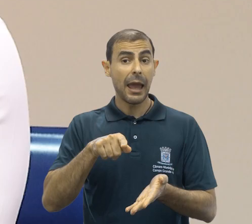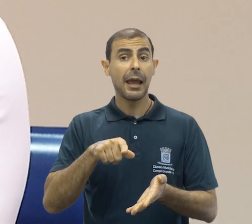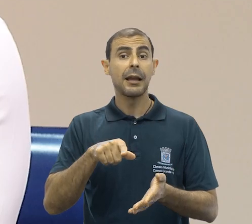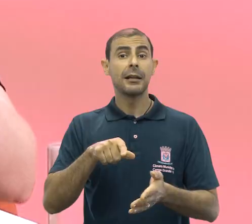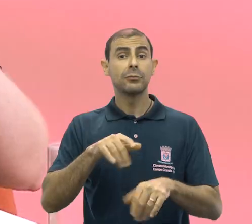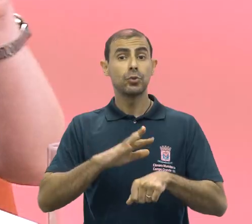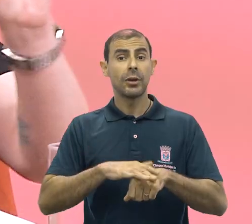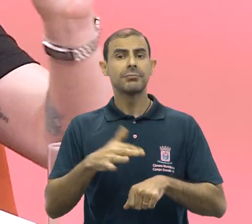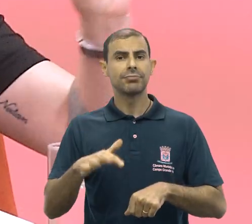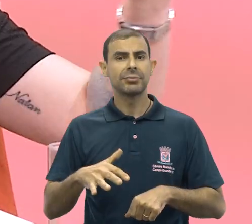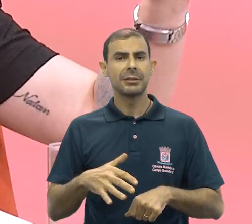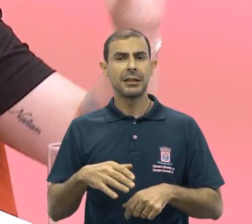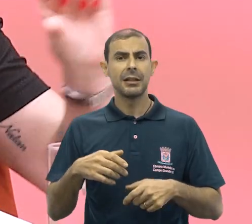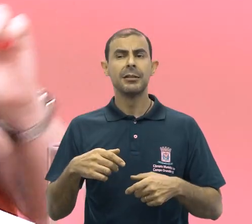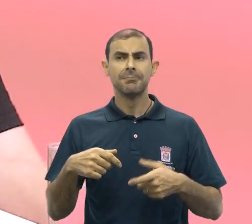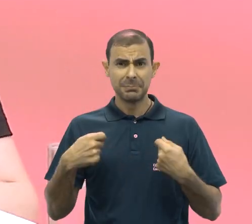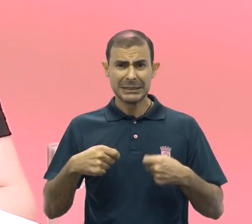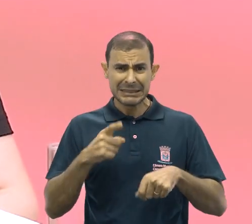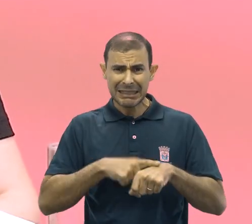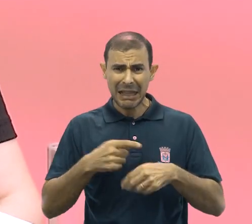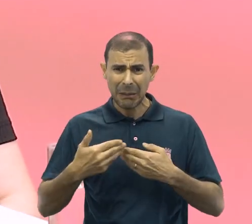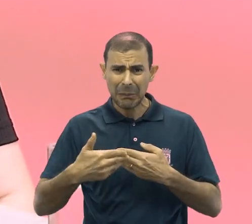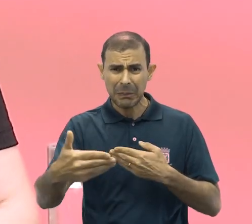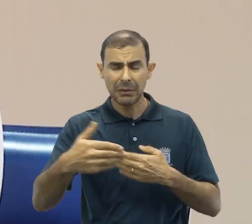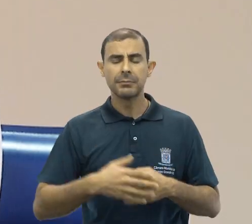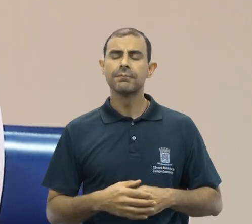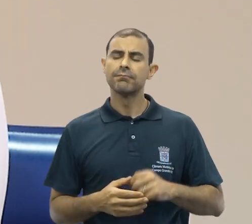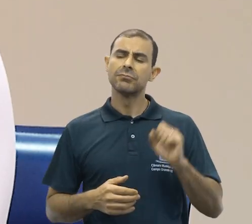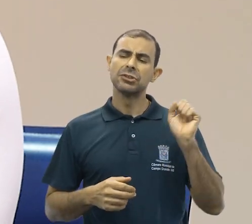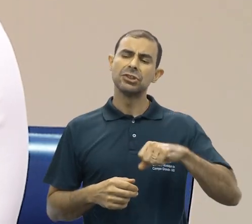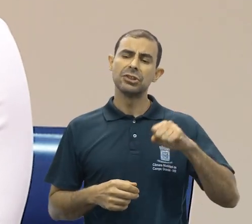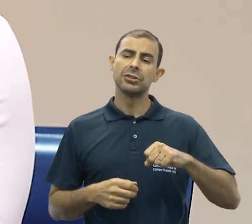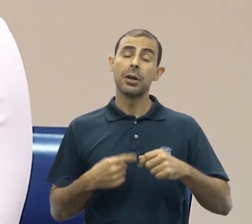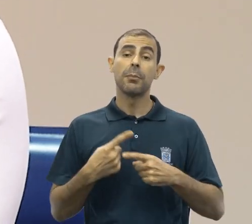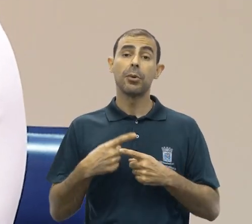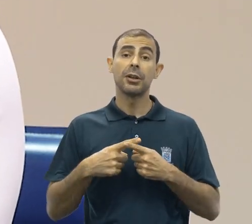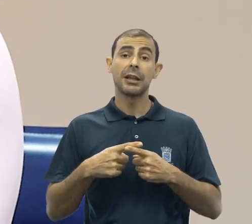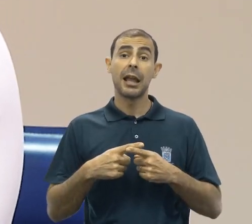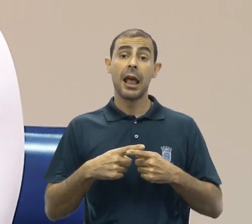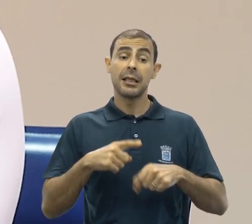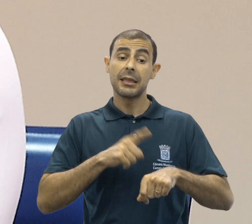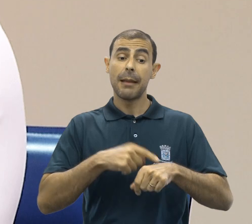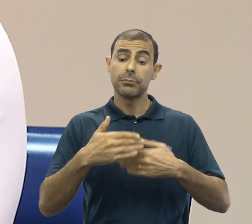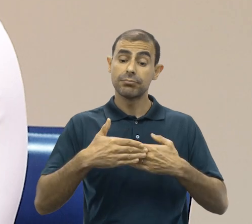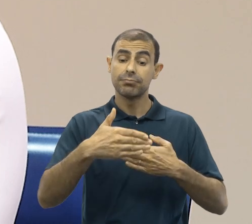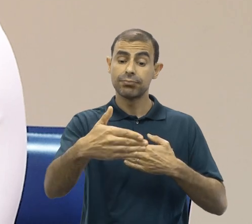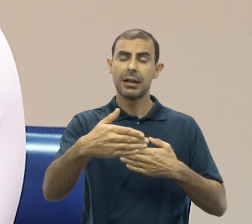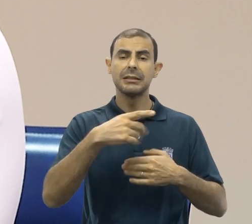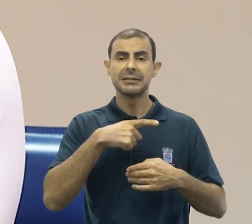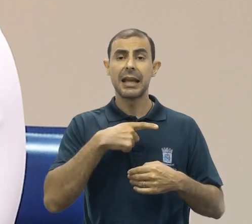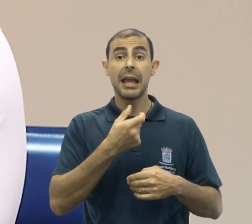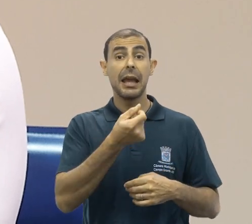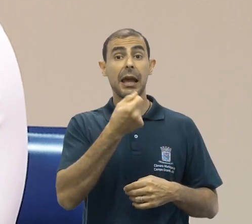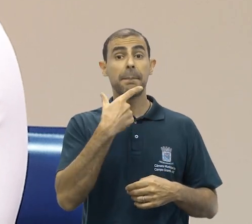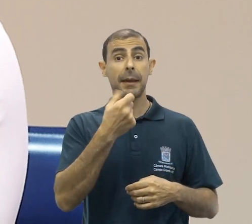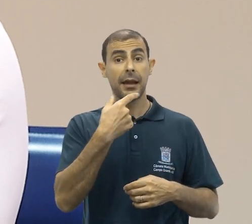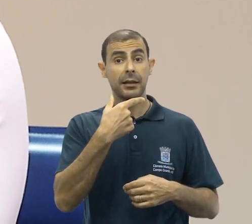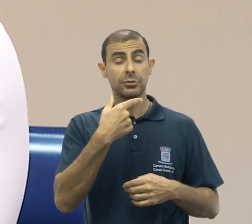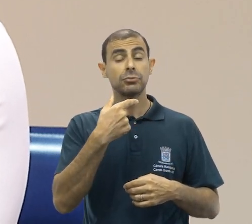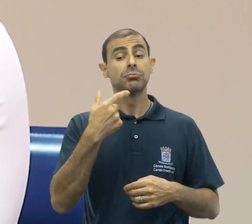nesse momento que ele precisa desse tempo todo? 4, porque normalmente ele responde à medicação nesse período, né?